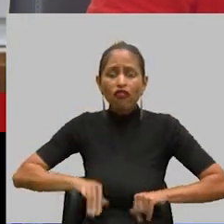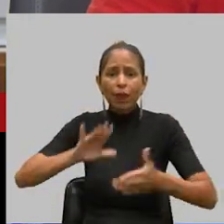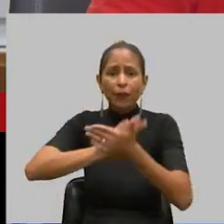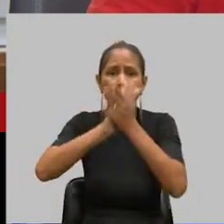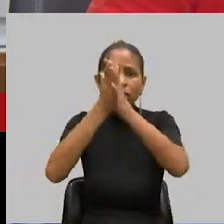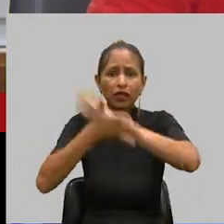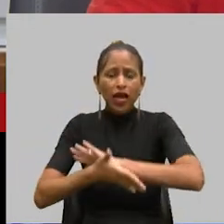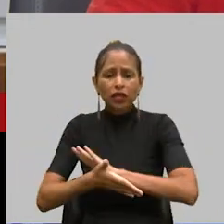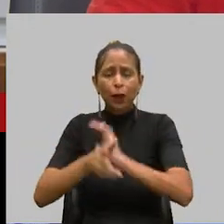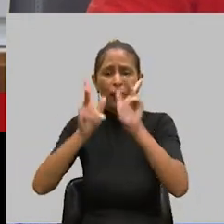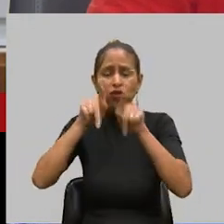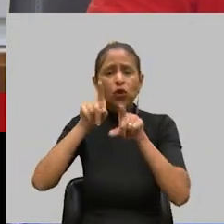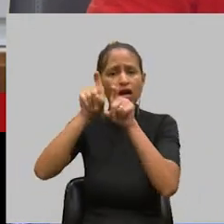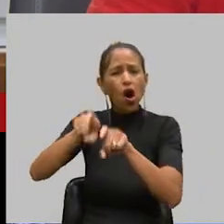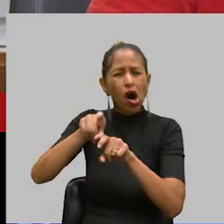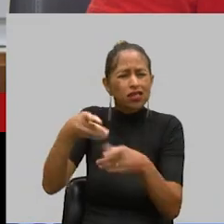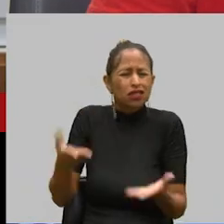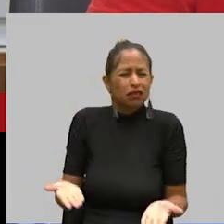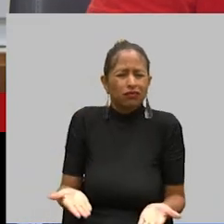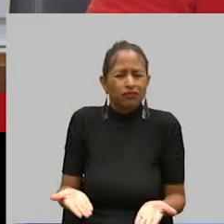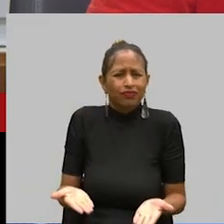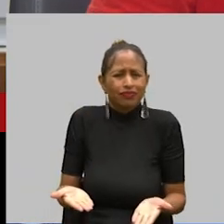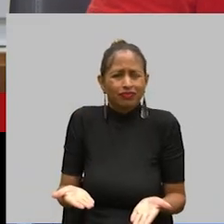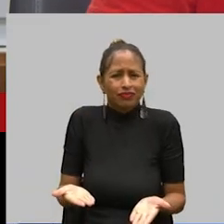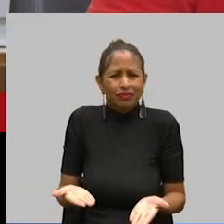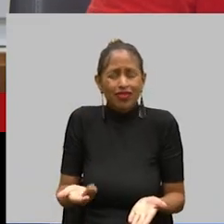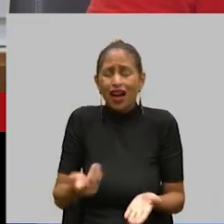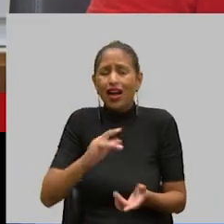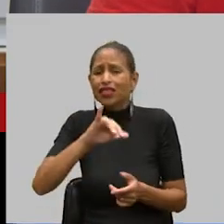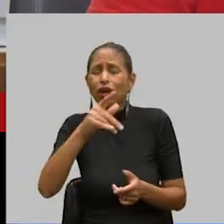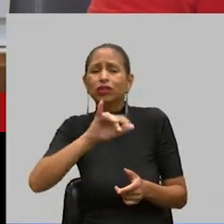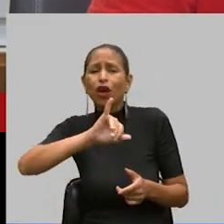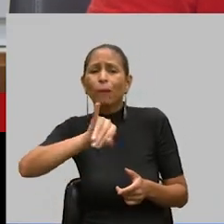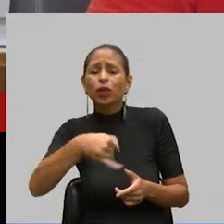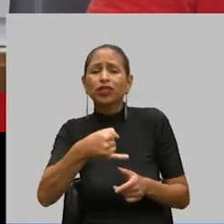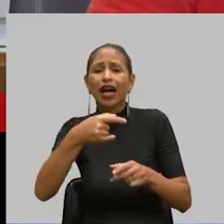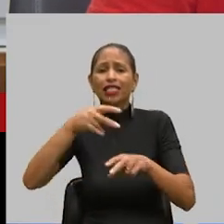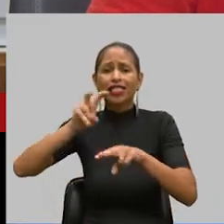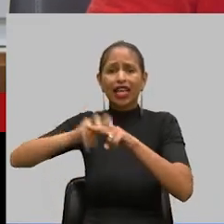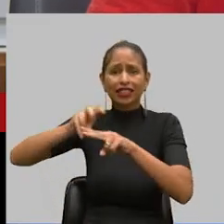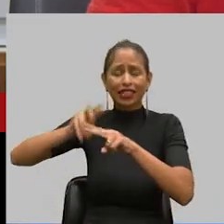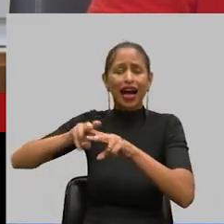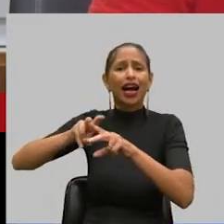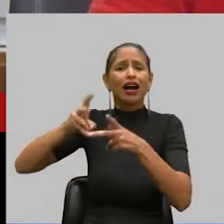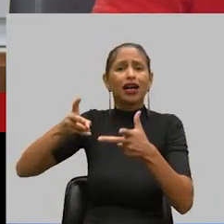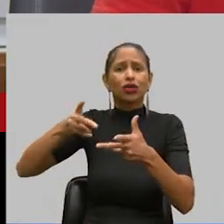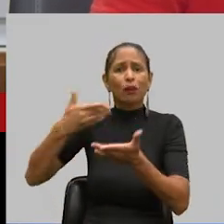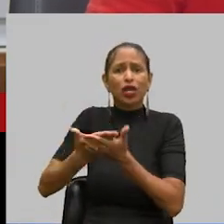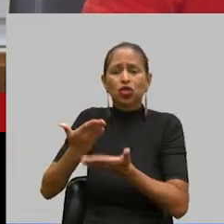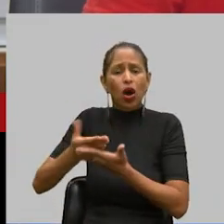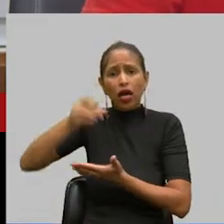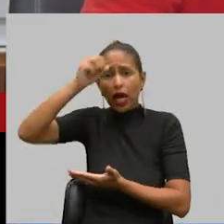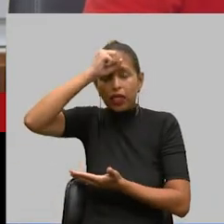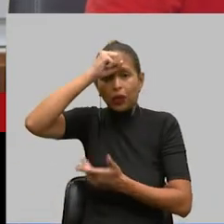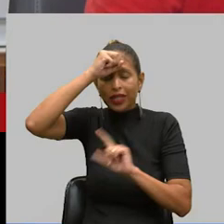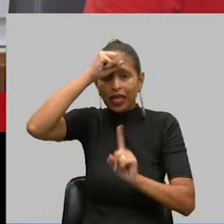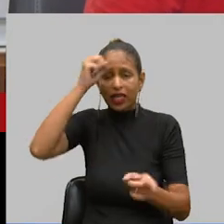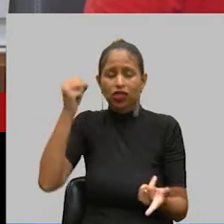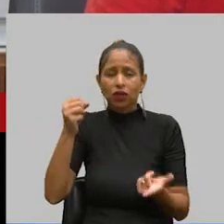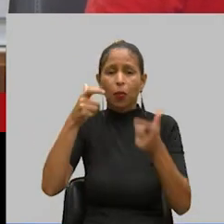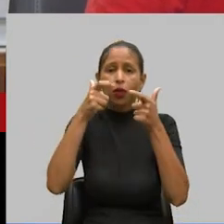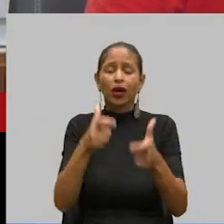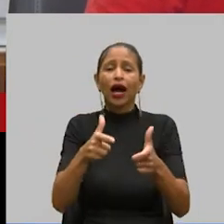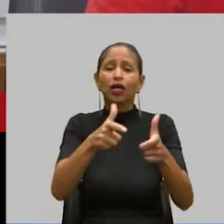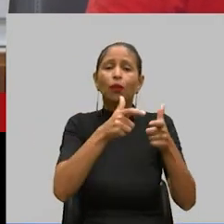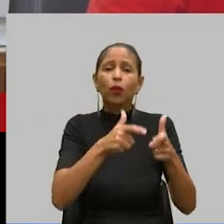serem pessoas da roça e aí quando não se tem oportunidade de se tá numa escola família agrícola ele não entende que não existe lugar do mundo